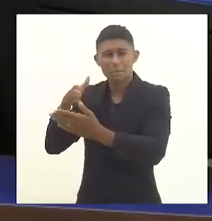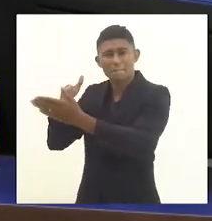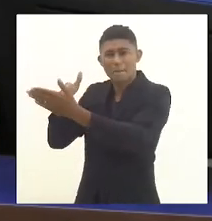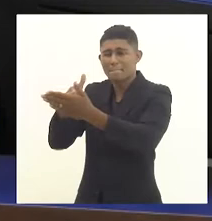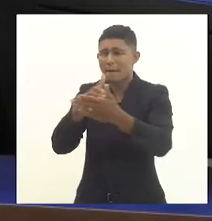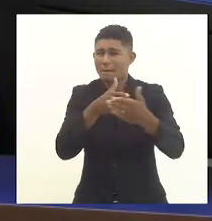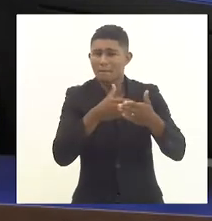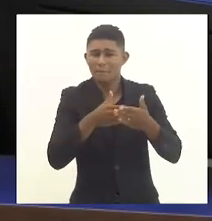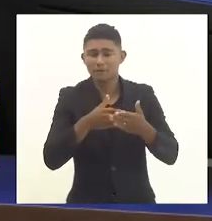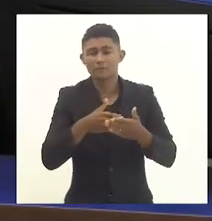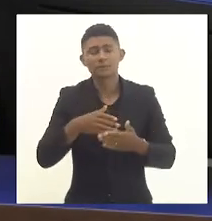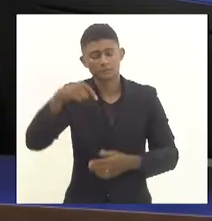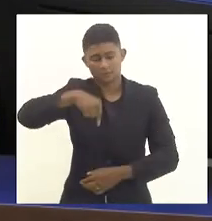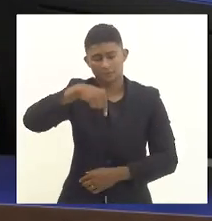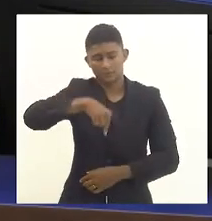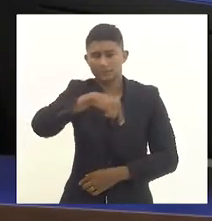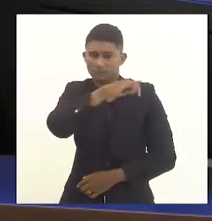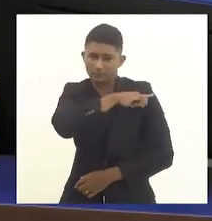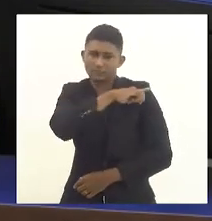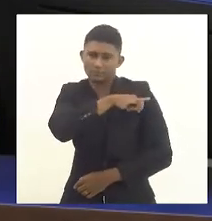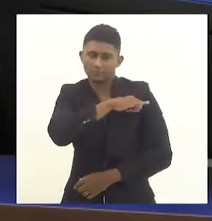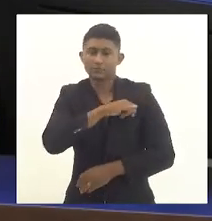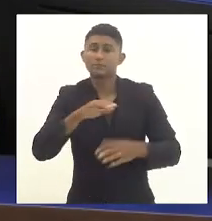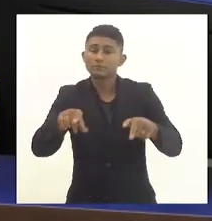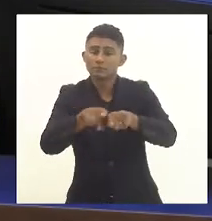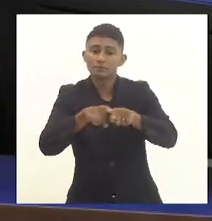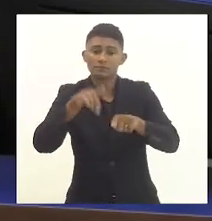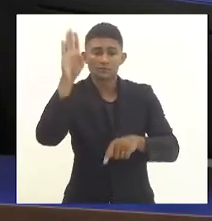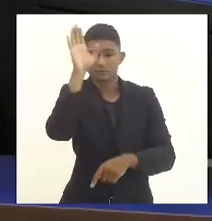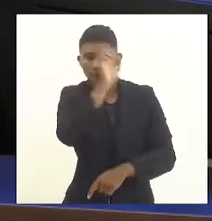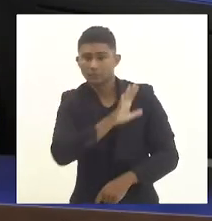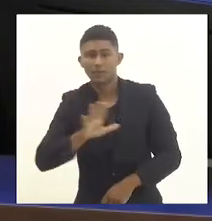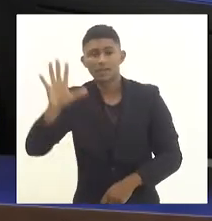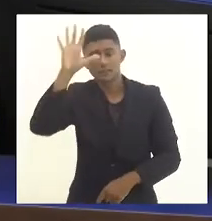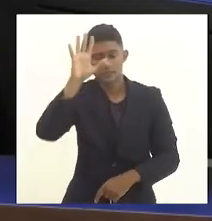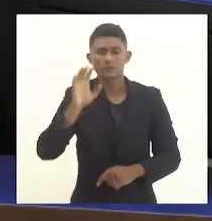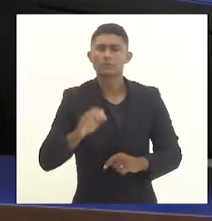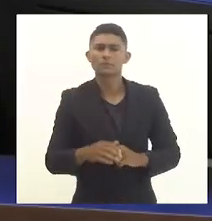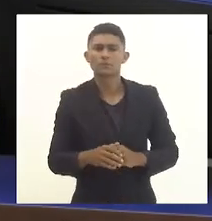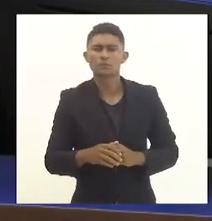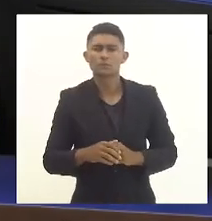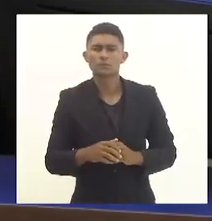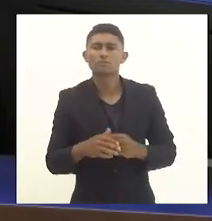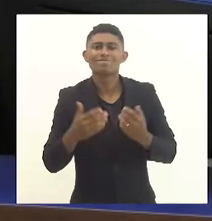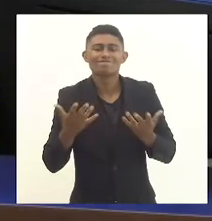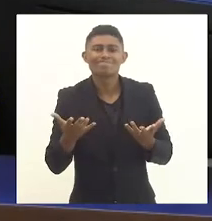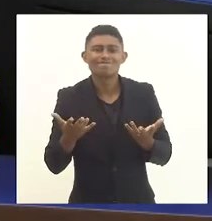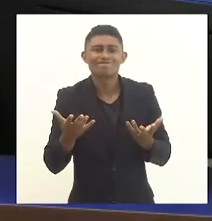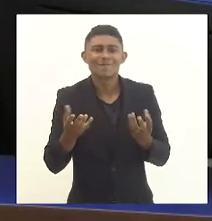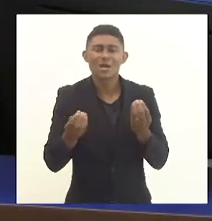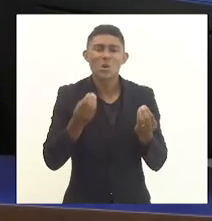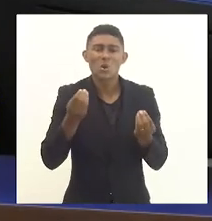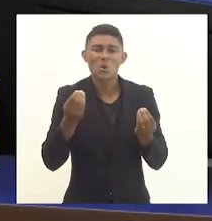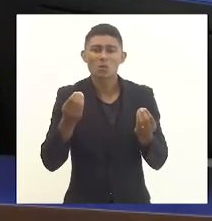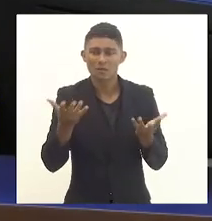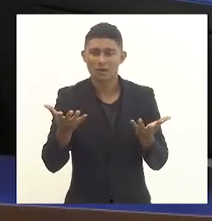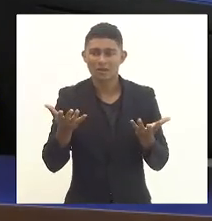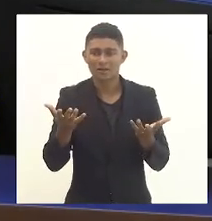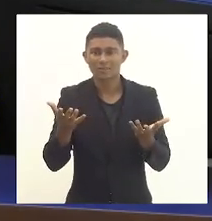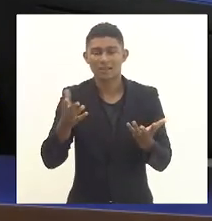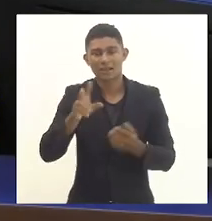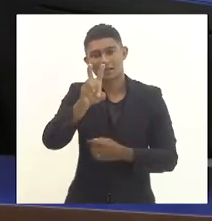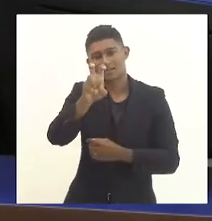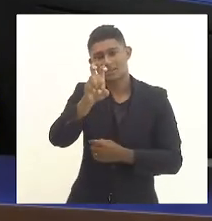aqui no estado do Rio de Janeiro, deputado, mas no Brasil inteiro, que é como democratizar o acesso a